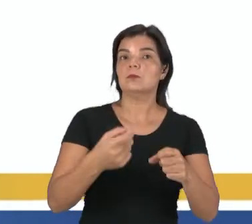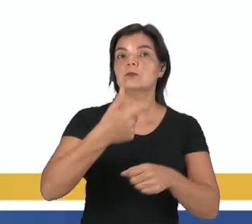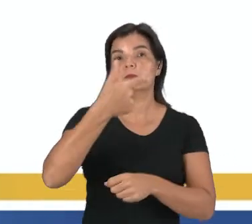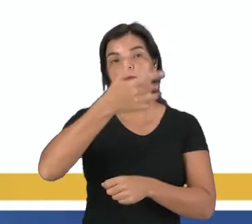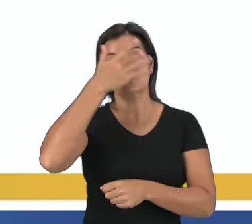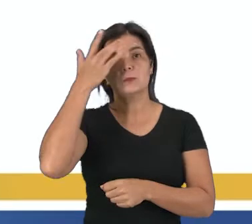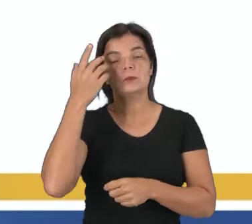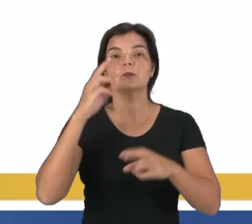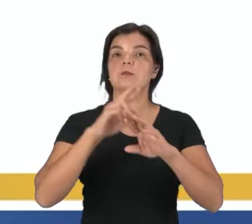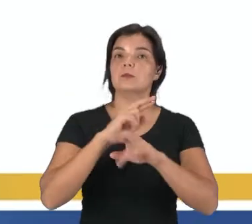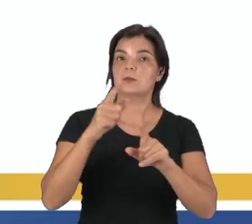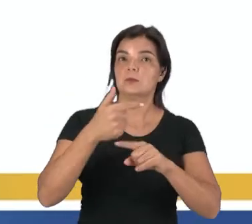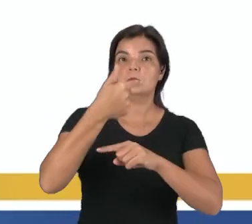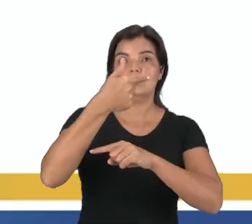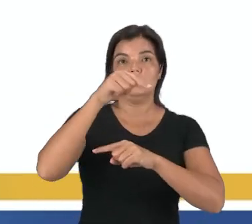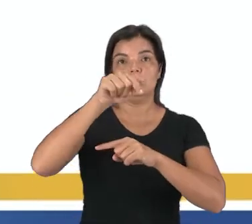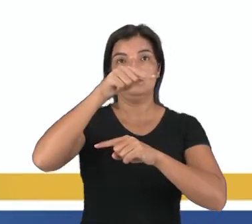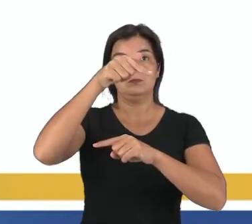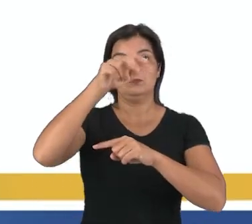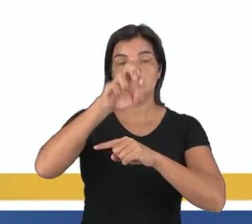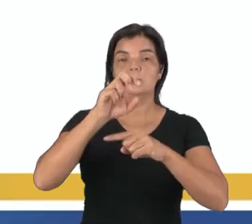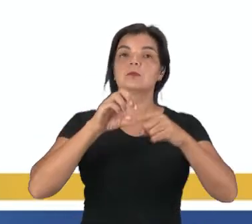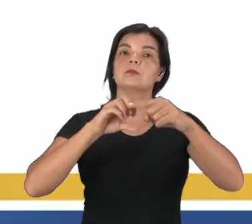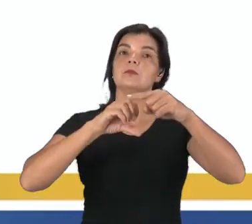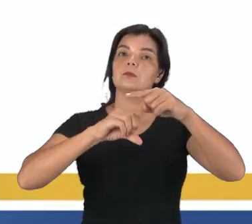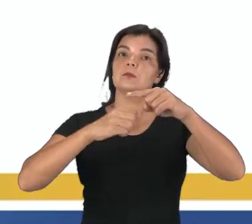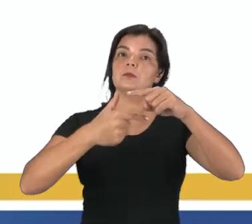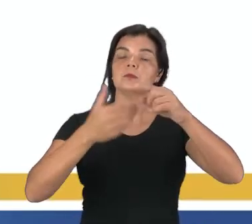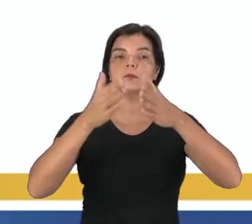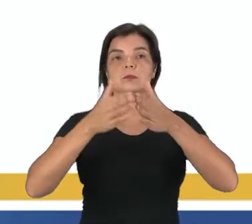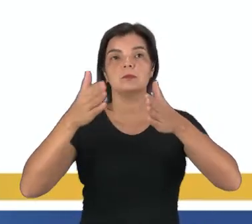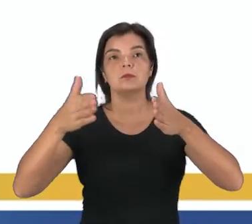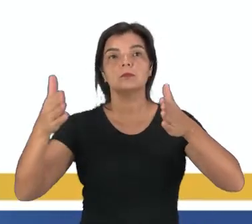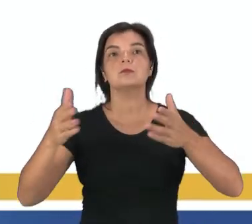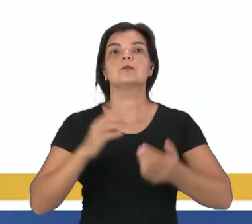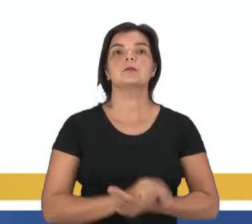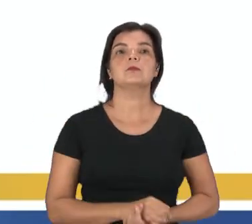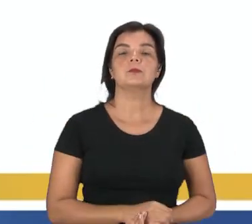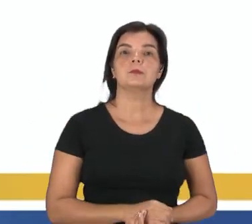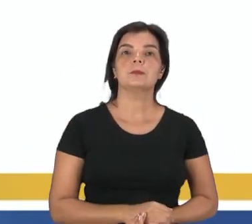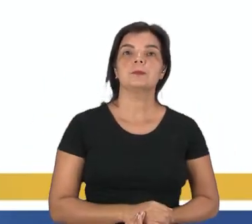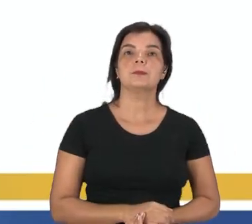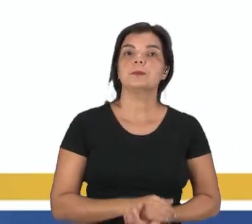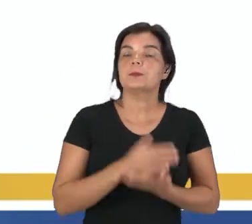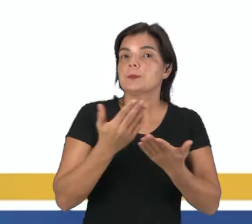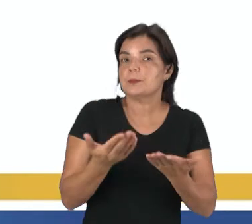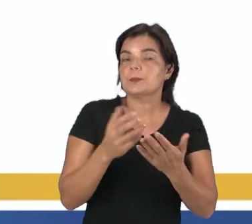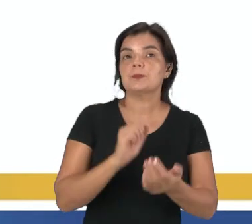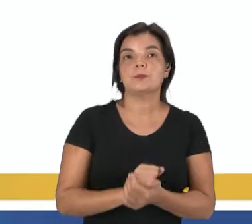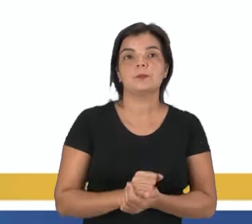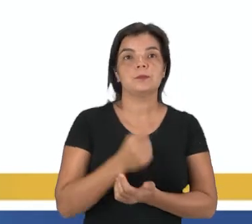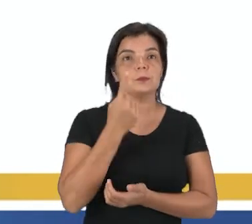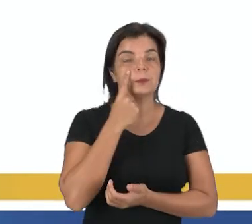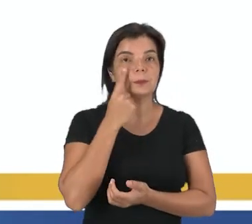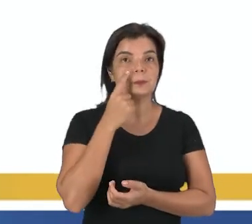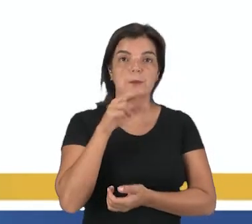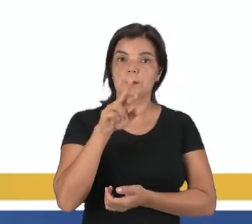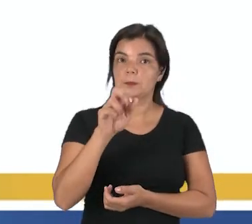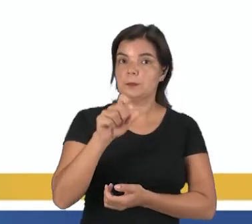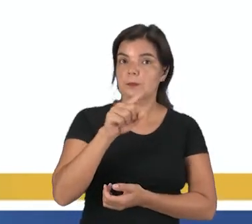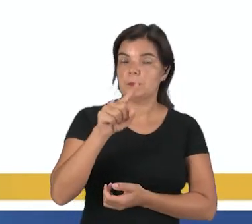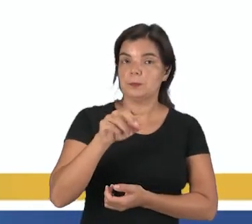pessoa, que é diferente de 1,70 dividido para 92 e assim sucessivamente. Bom, se eu estou vendo que essas